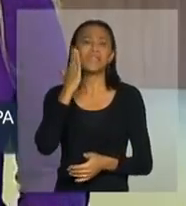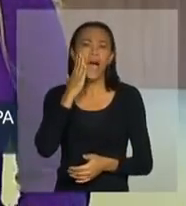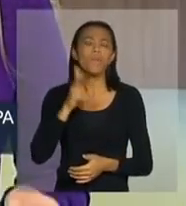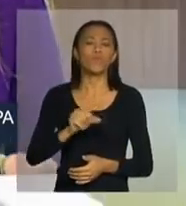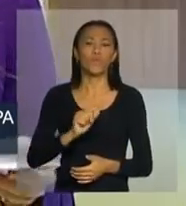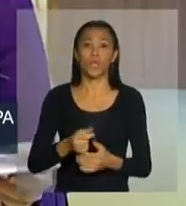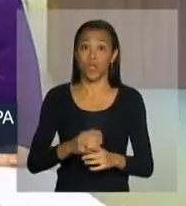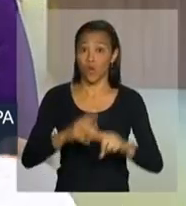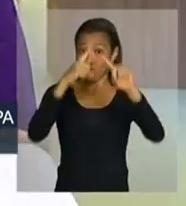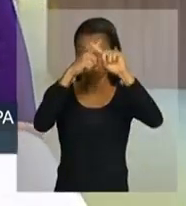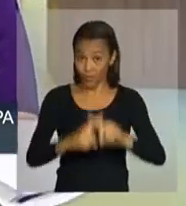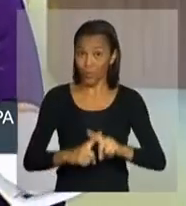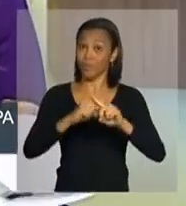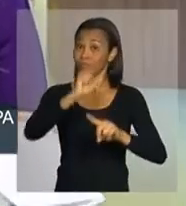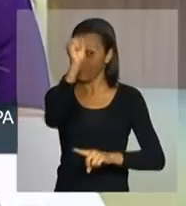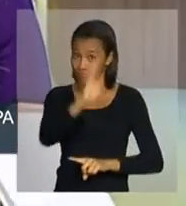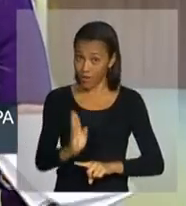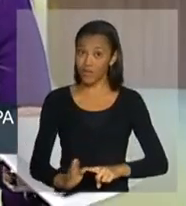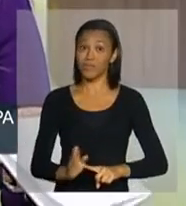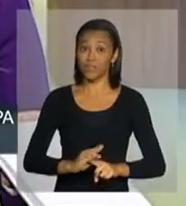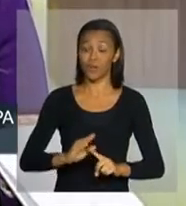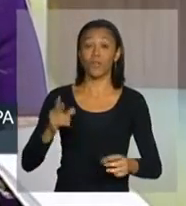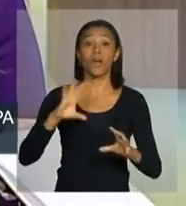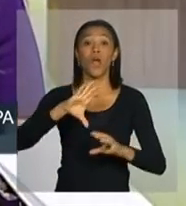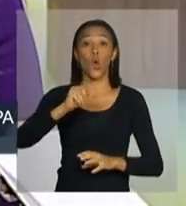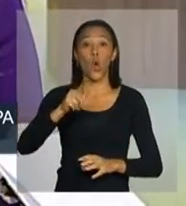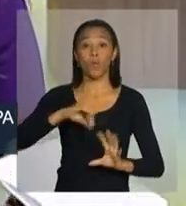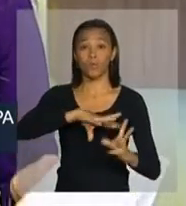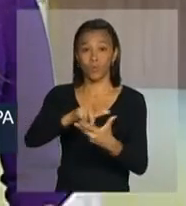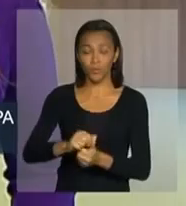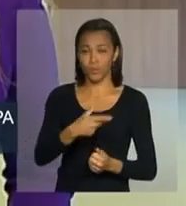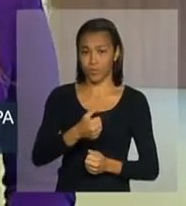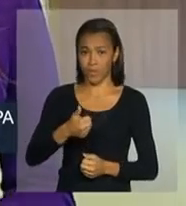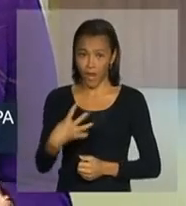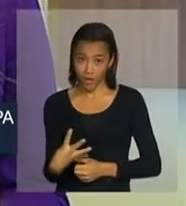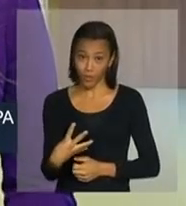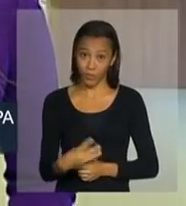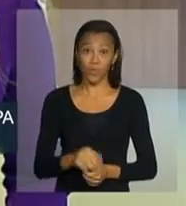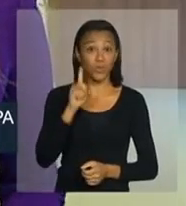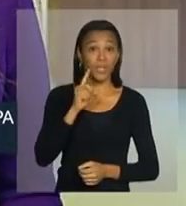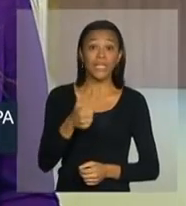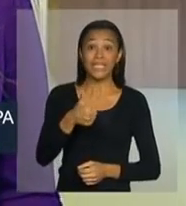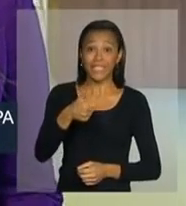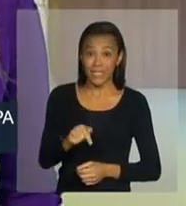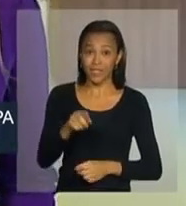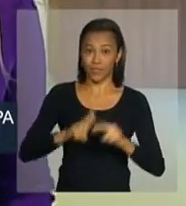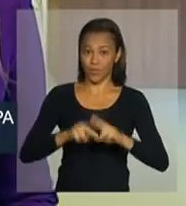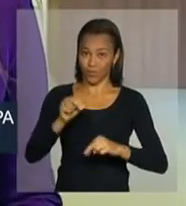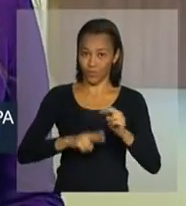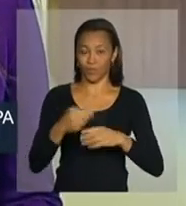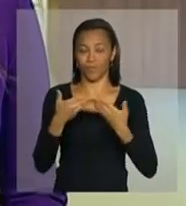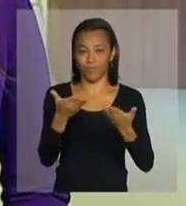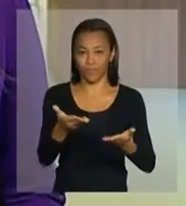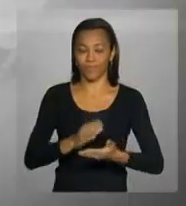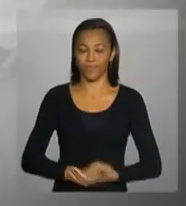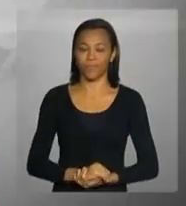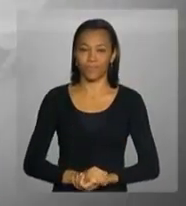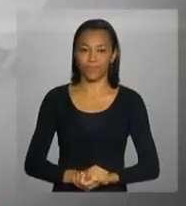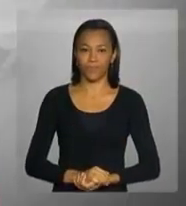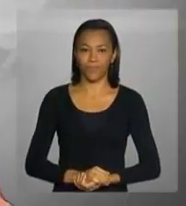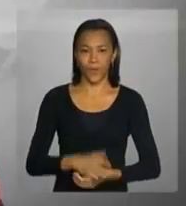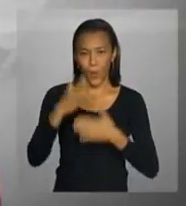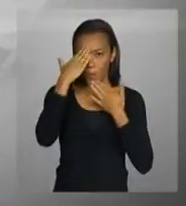um jogo da seleção brasileira na Copa do Mundo de 2014 a partir do dia 17 de junho. Lúcia,